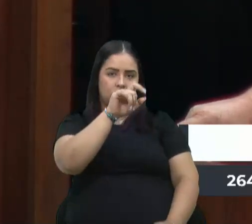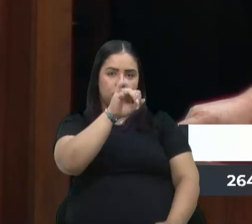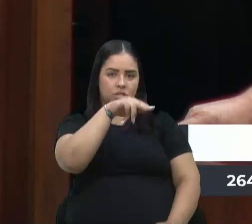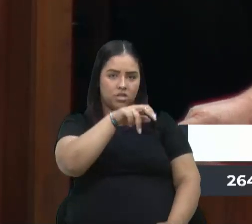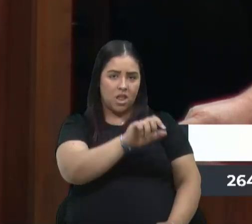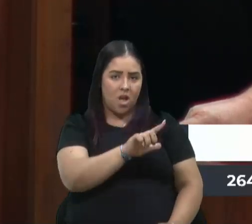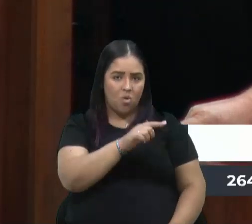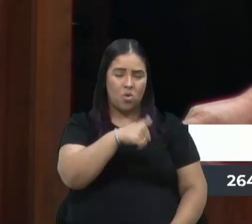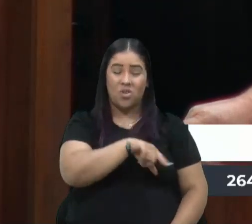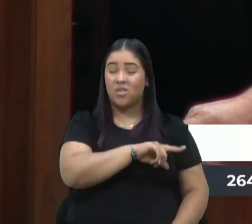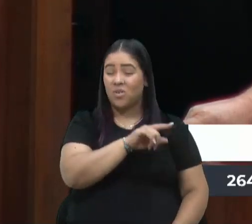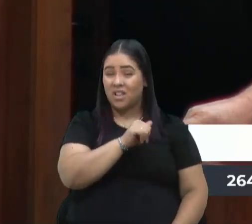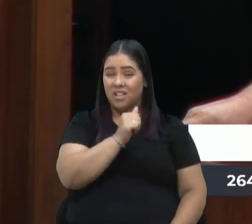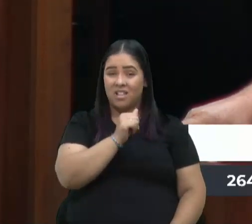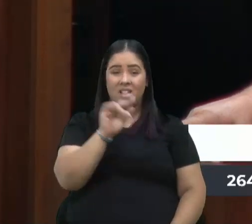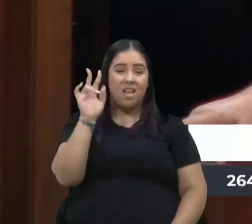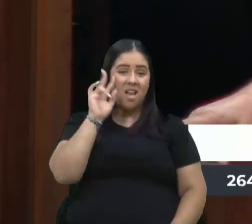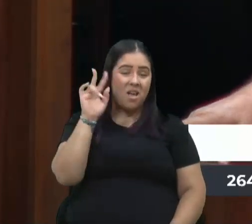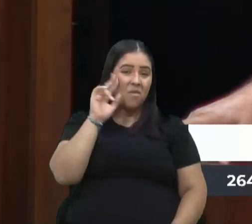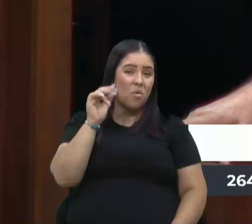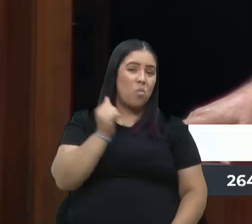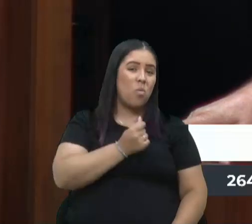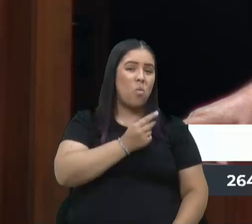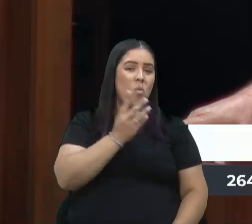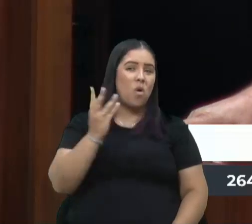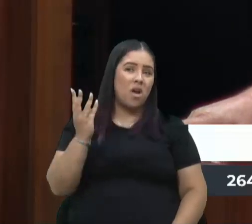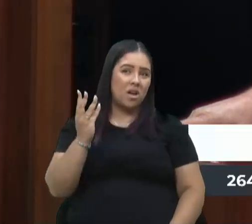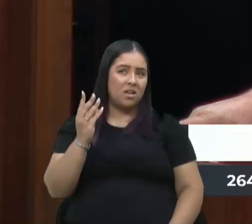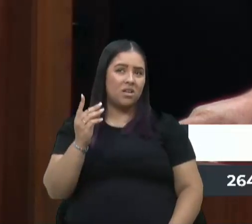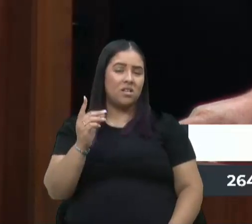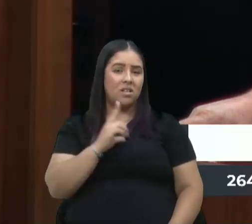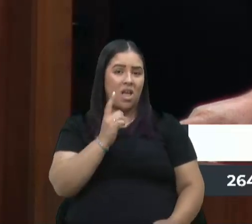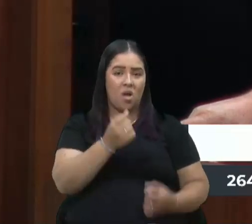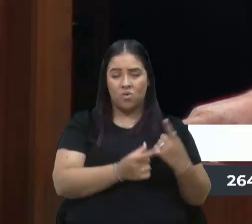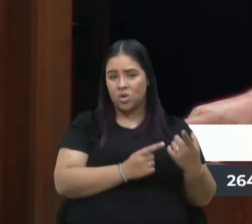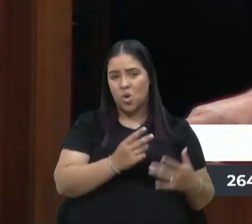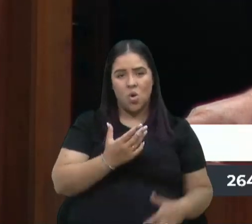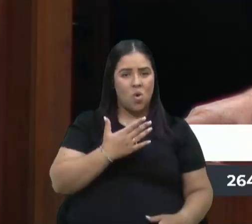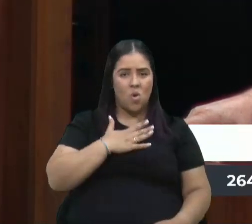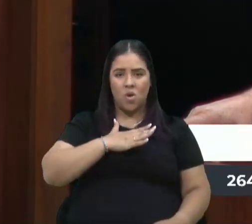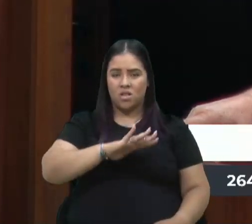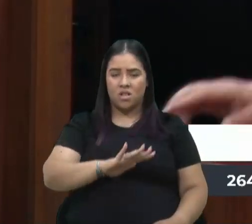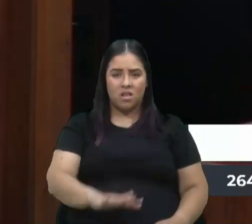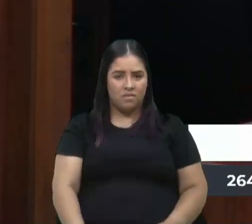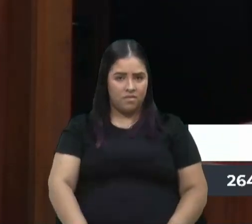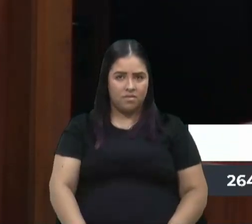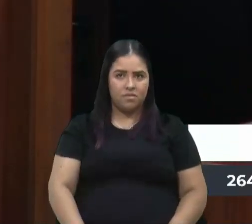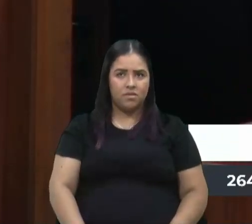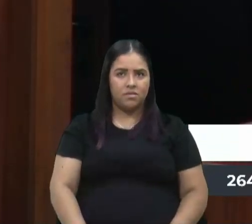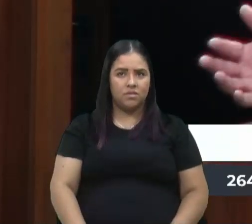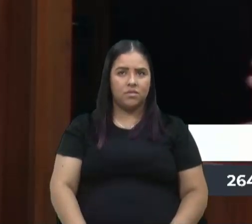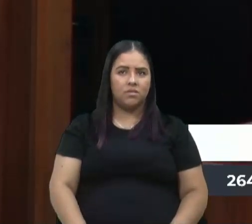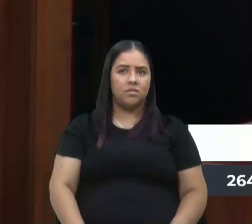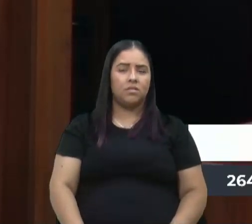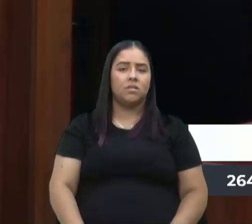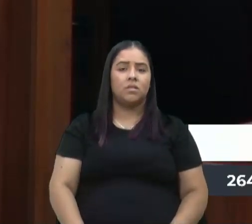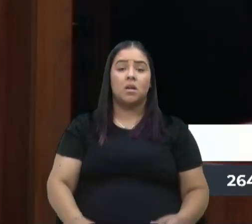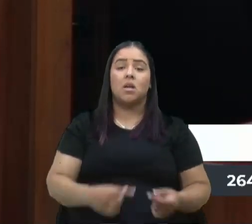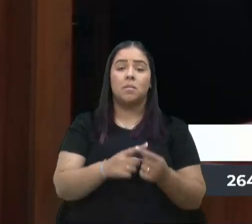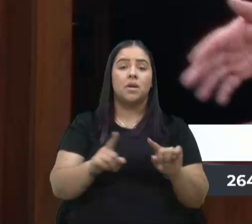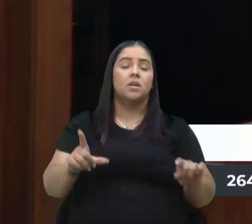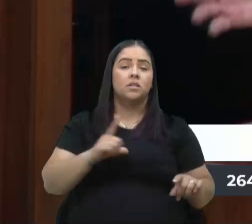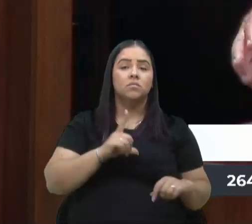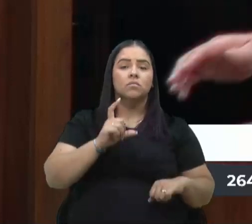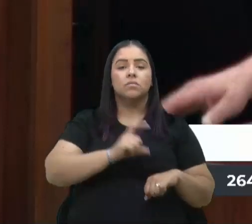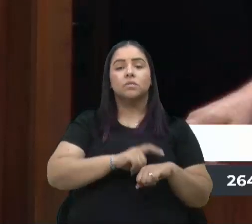quantas pessoas... tinha algumas represálias que não gostavam. Era pegado rede, mas quando tinha autorização, tem